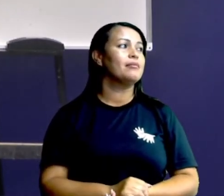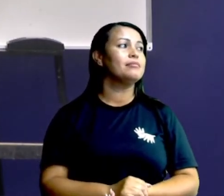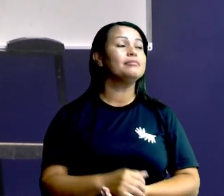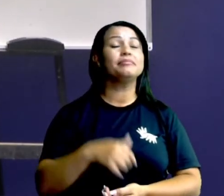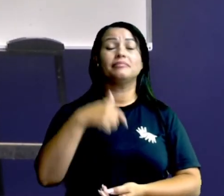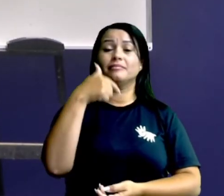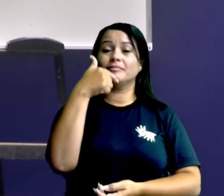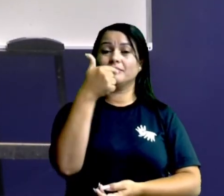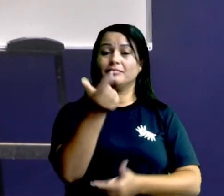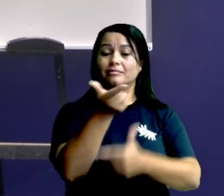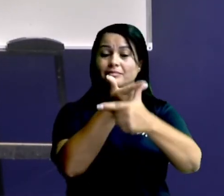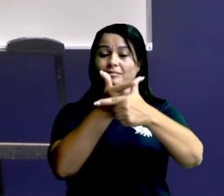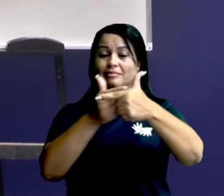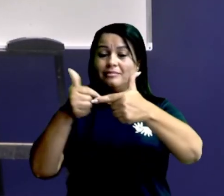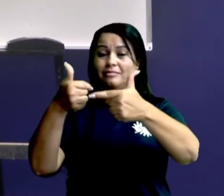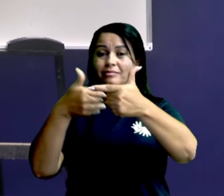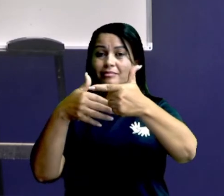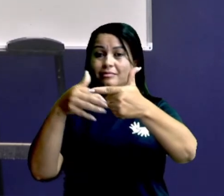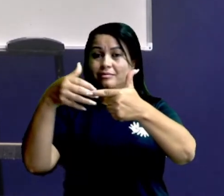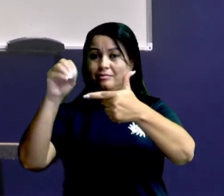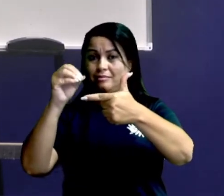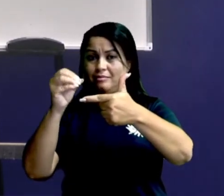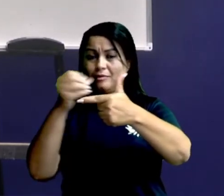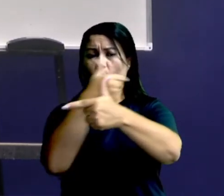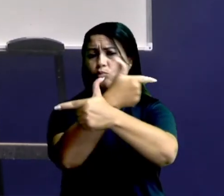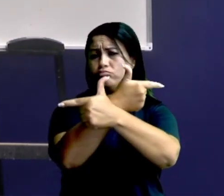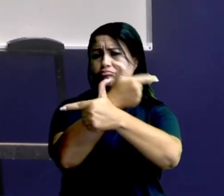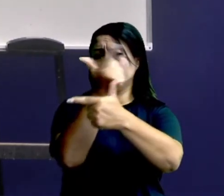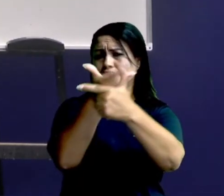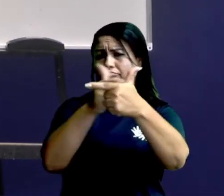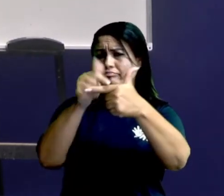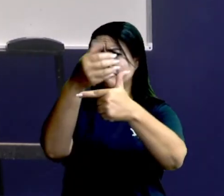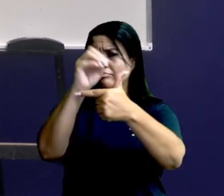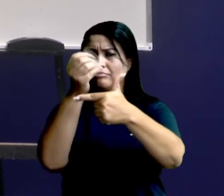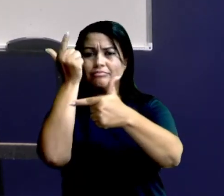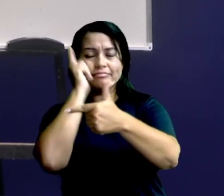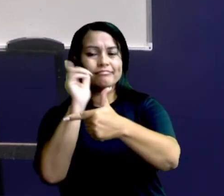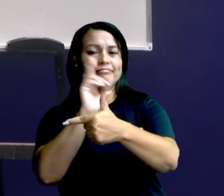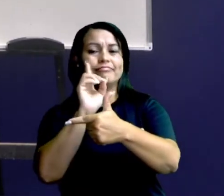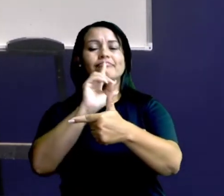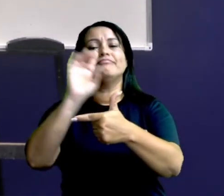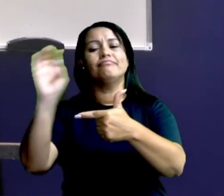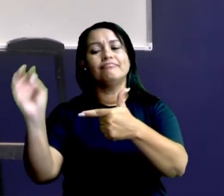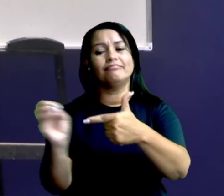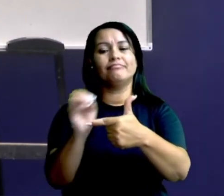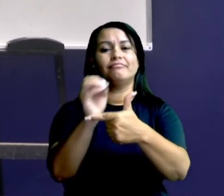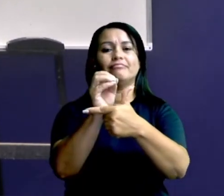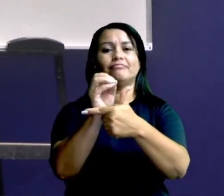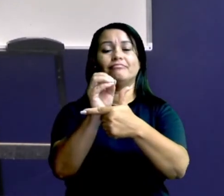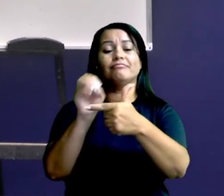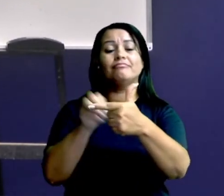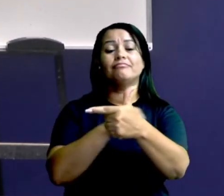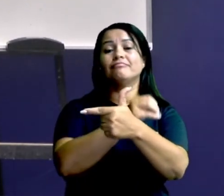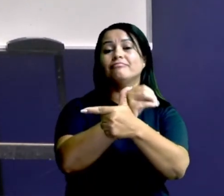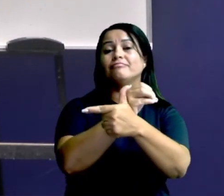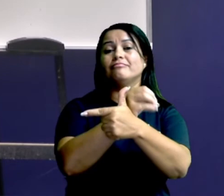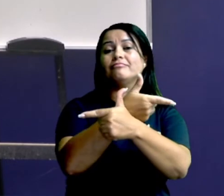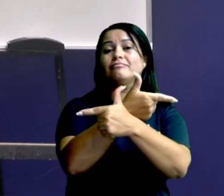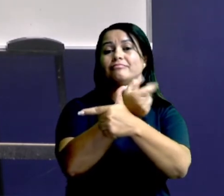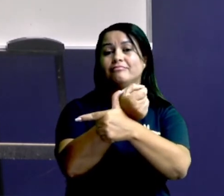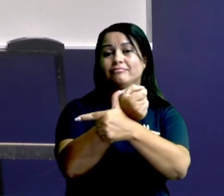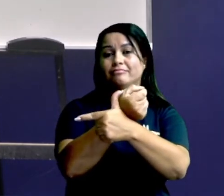2 dividido por 10, consigo? Não, vou acrescentar o 0. Então, tenho que trazer o